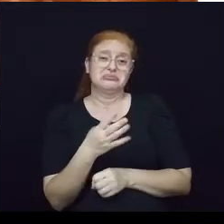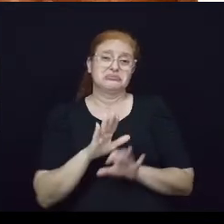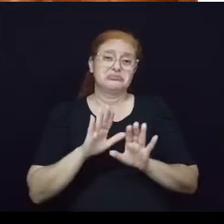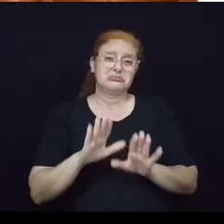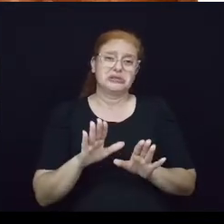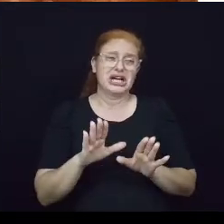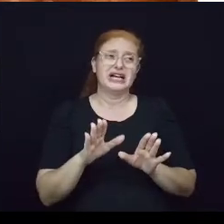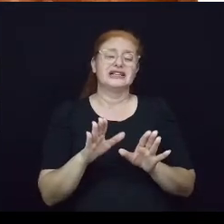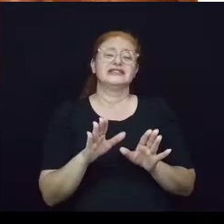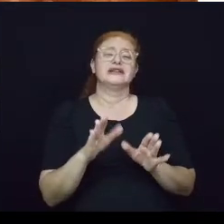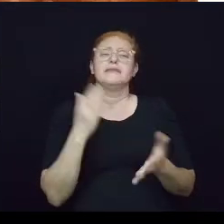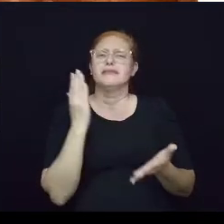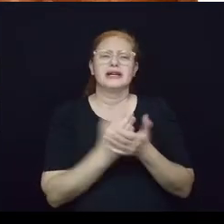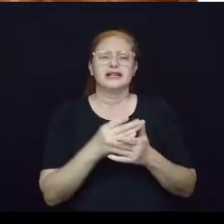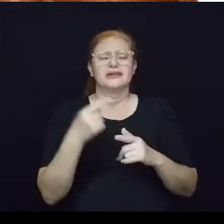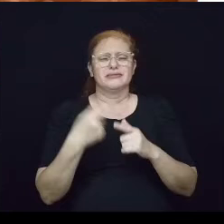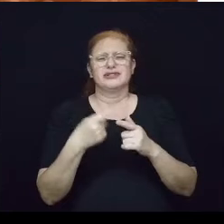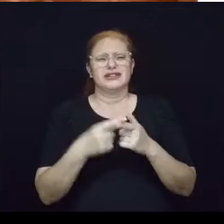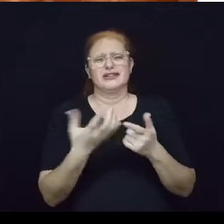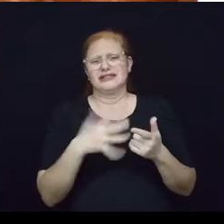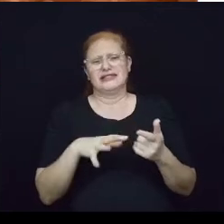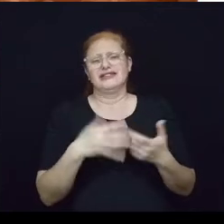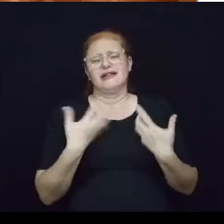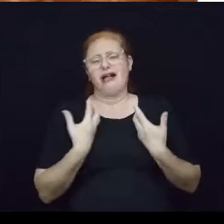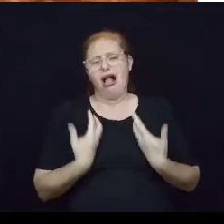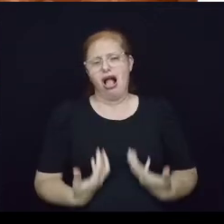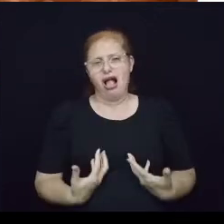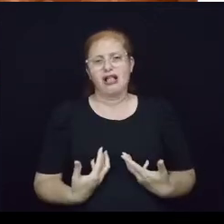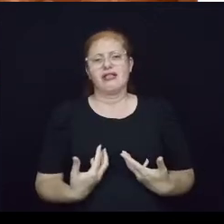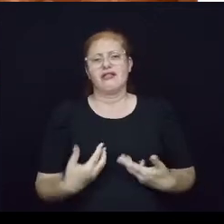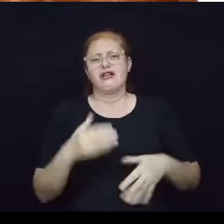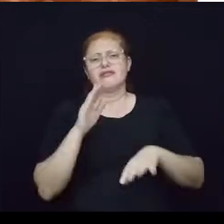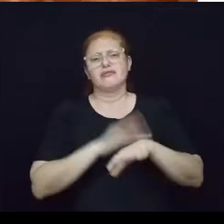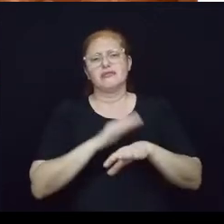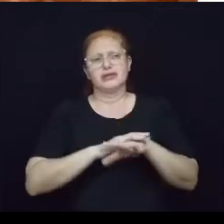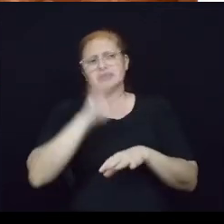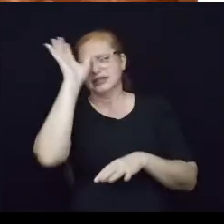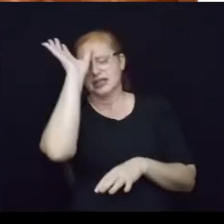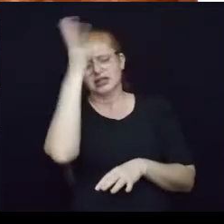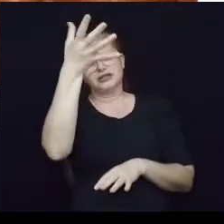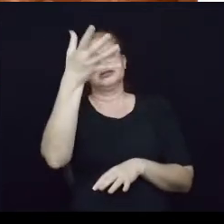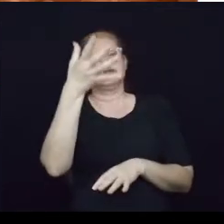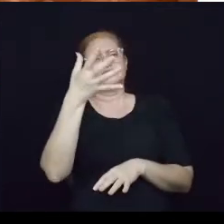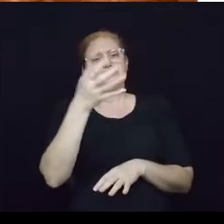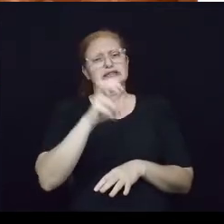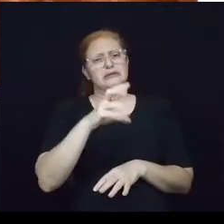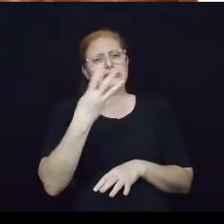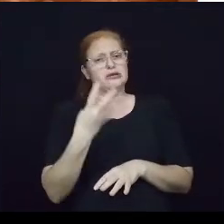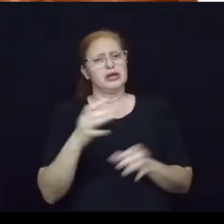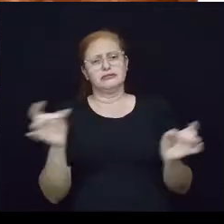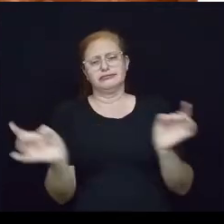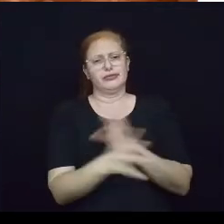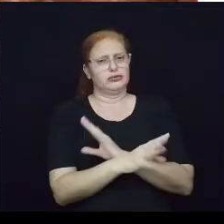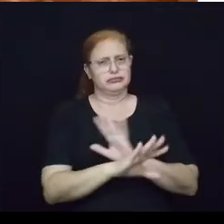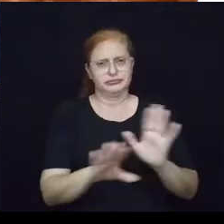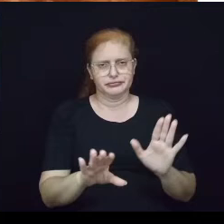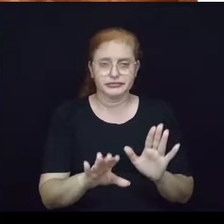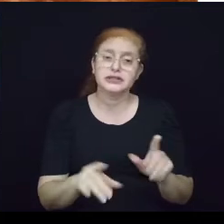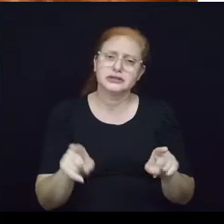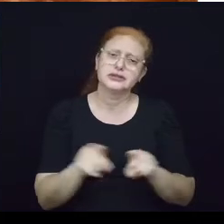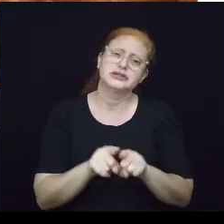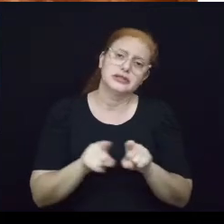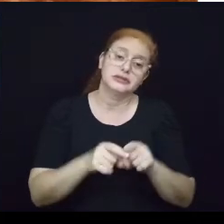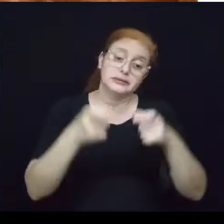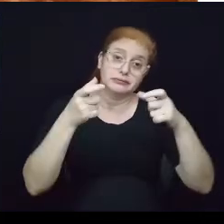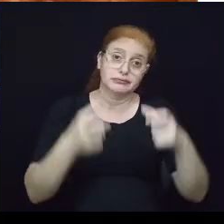começar cansado de fazer essas pecinhas. E, num determinado momento, tu decidiste que o conjunto estava pronto. E também